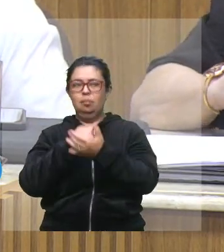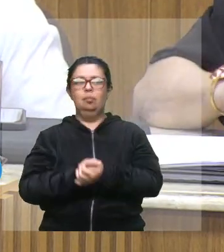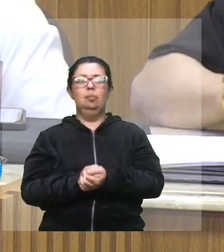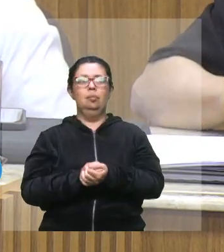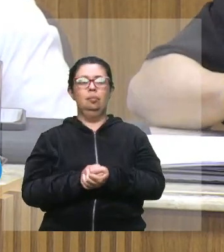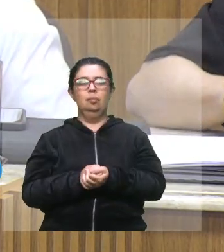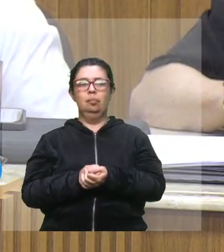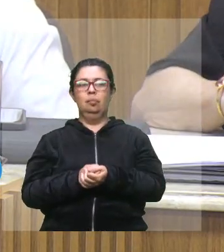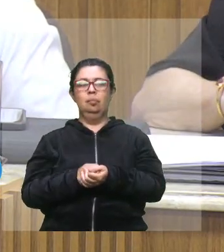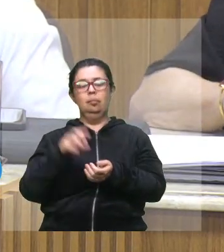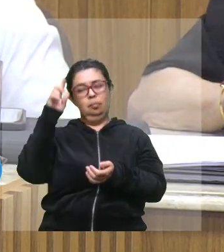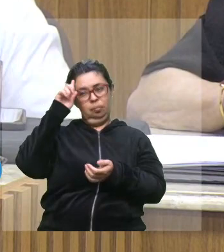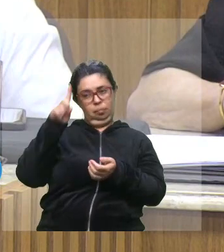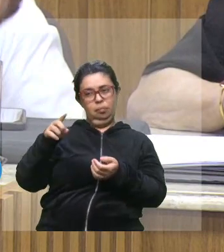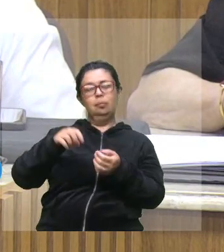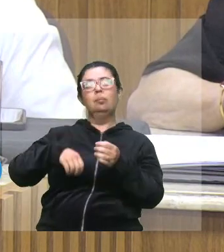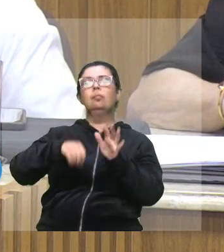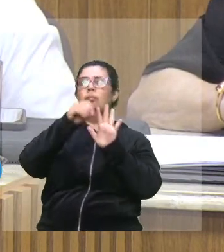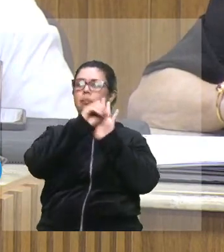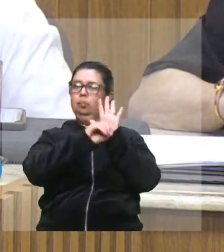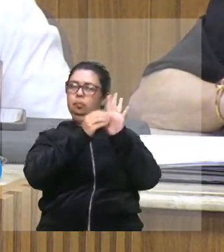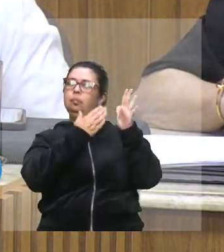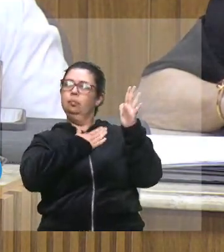repassou o ofício para mim, logo pude